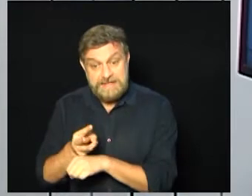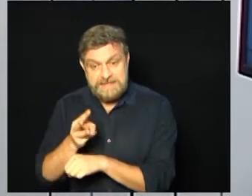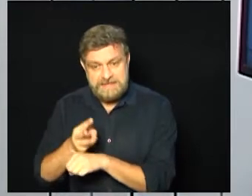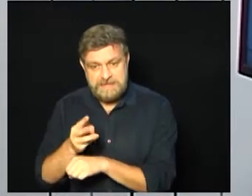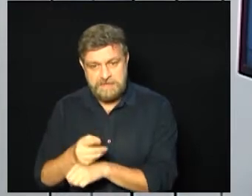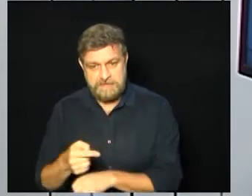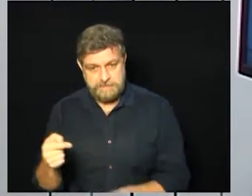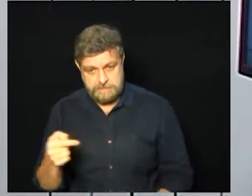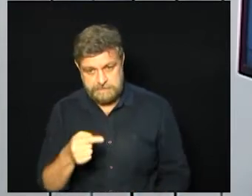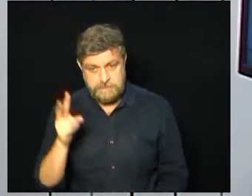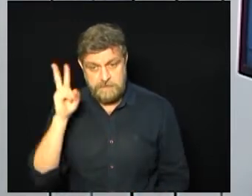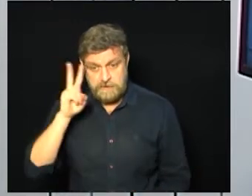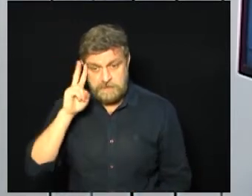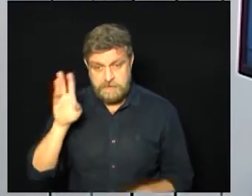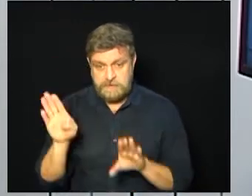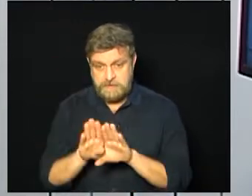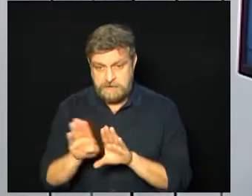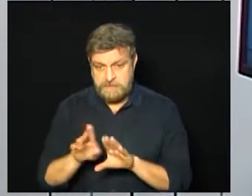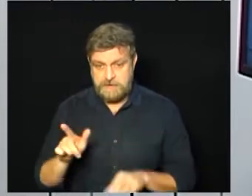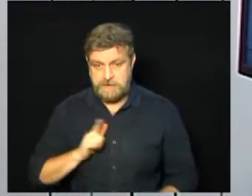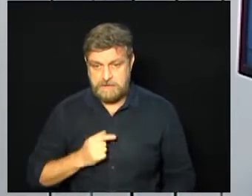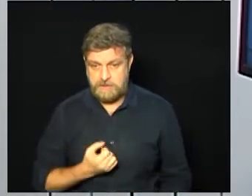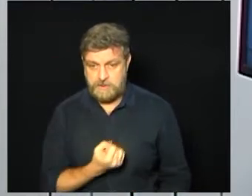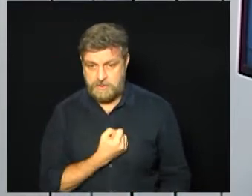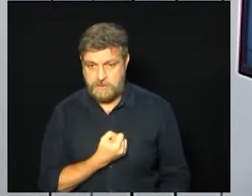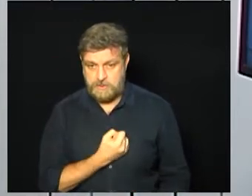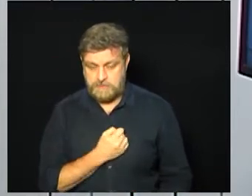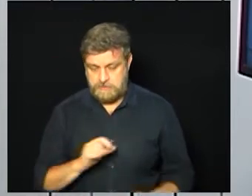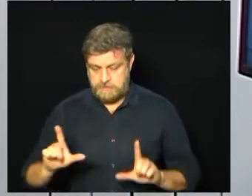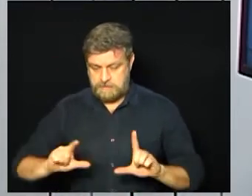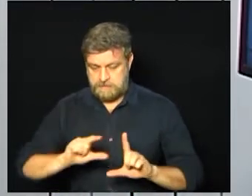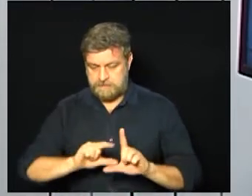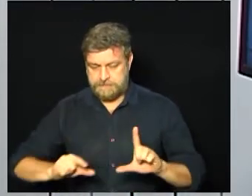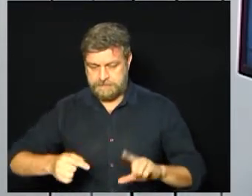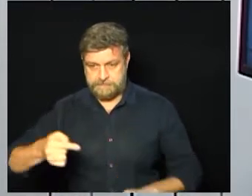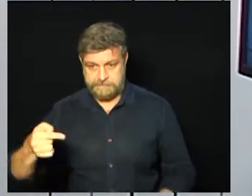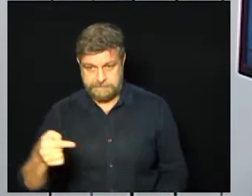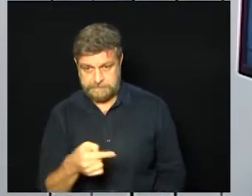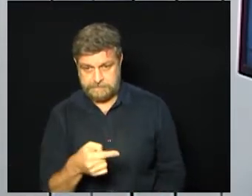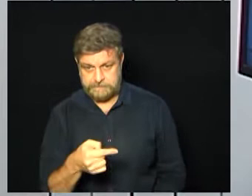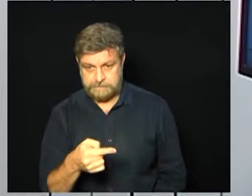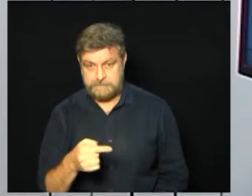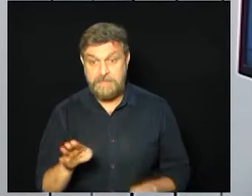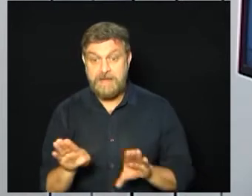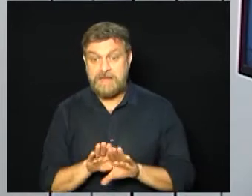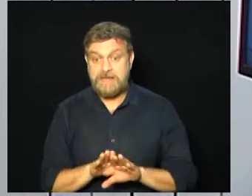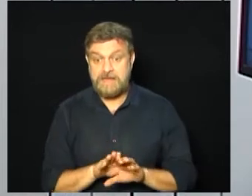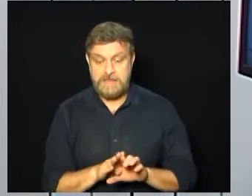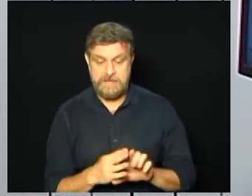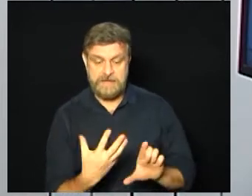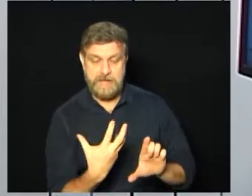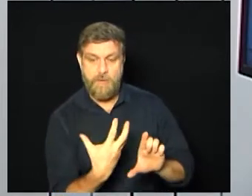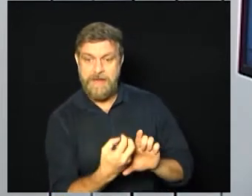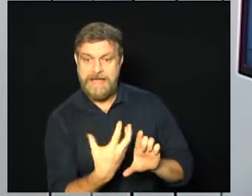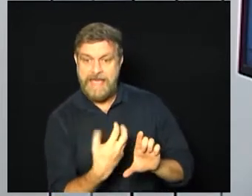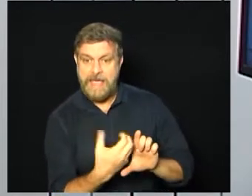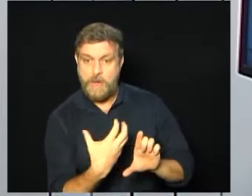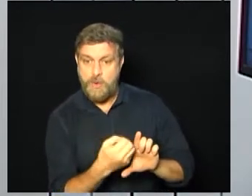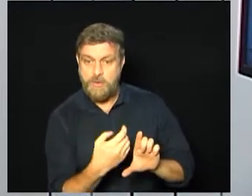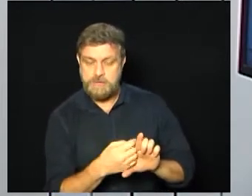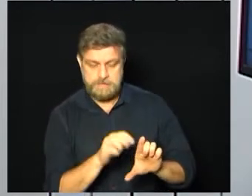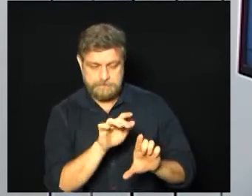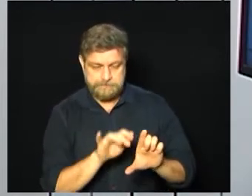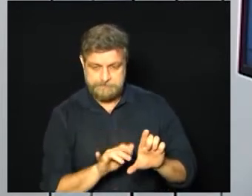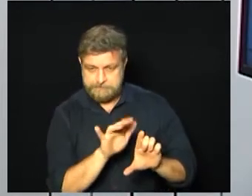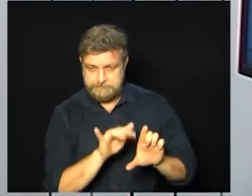978293776. Lembrando sempre, hein, ó, o número está aqui embaixo da sua tela e eu estou apontando, nós temos o QR Code. Pega o seu celular, abre